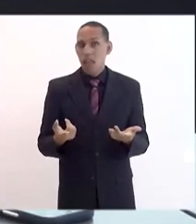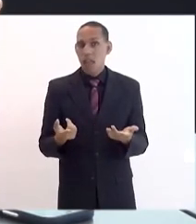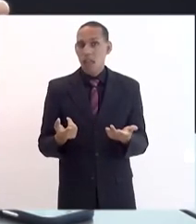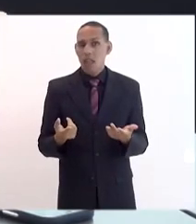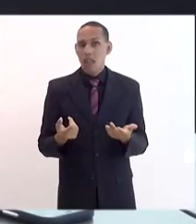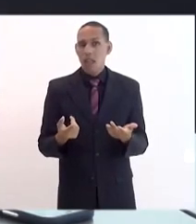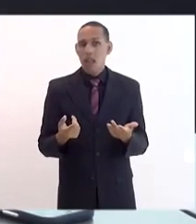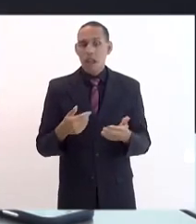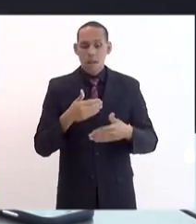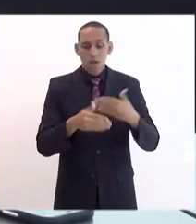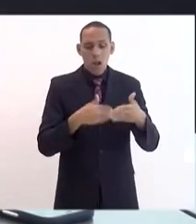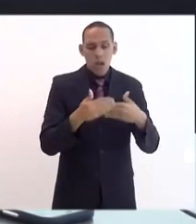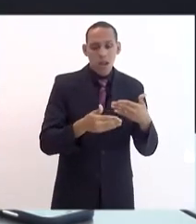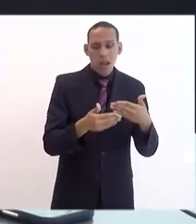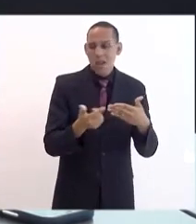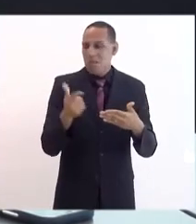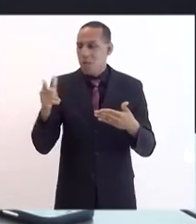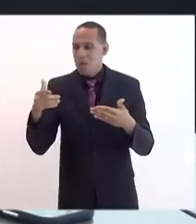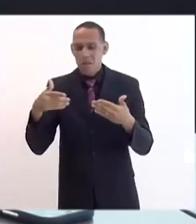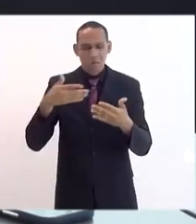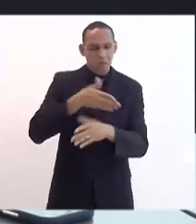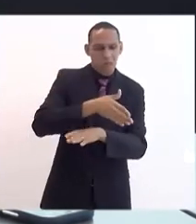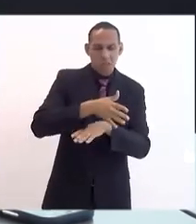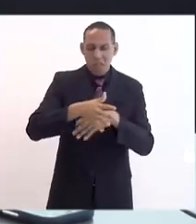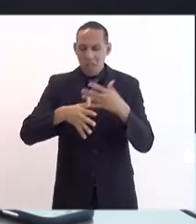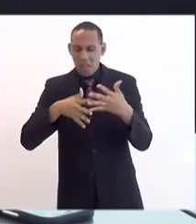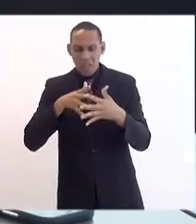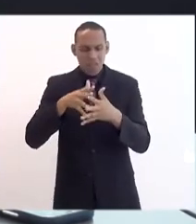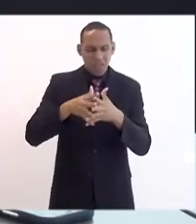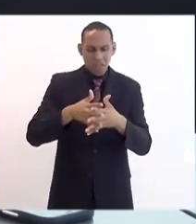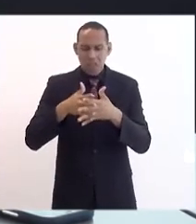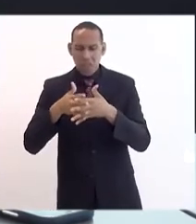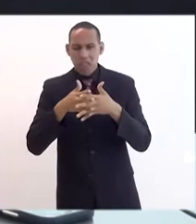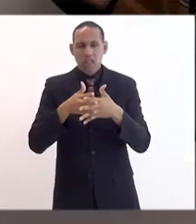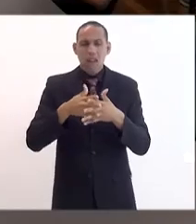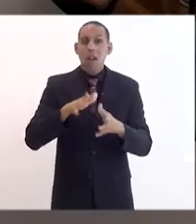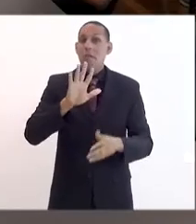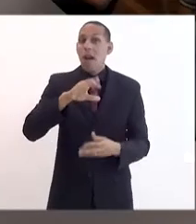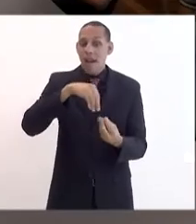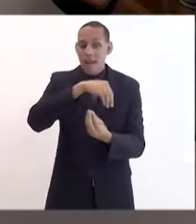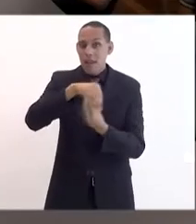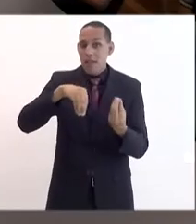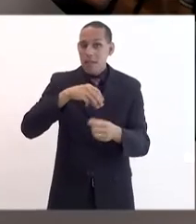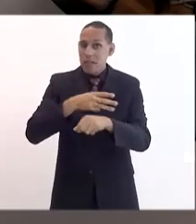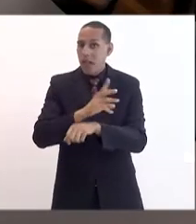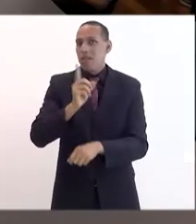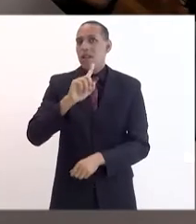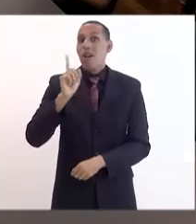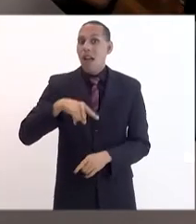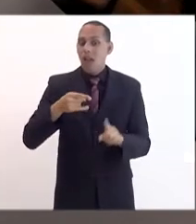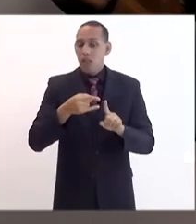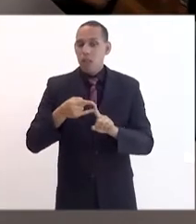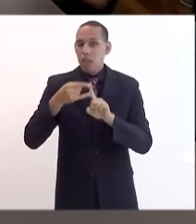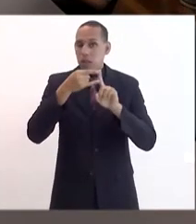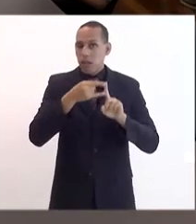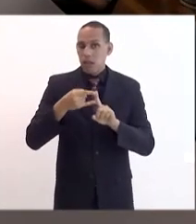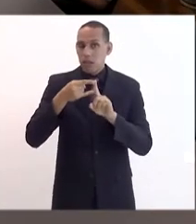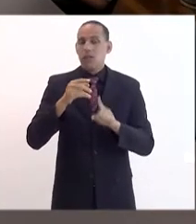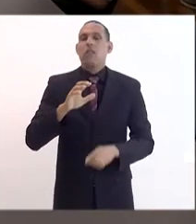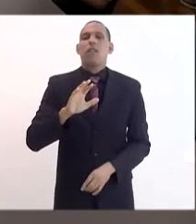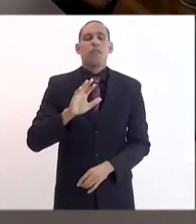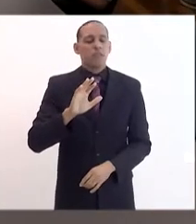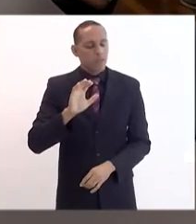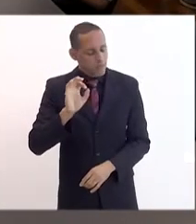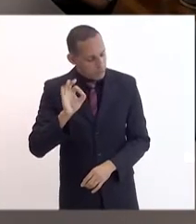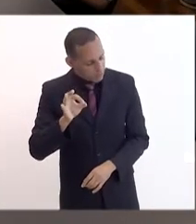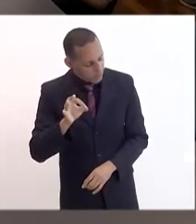tal, mal acabou entre o do outro. Enfim, daqui a pouco você está votando. Sim, mas o híbrido, no caso, não era ZAP, seria Zoom. Sim, querido, mas.